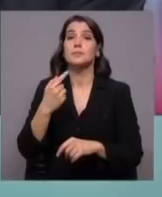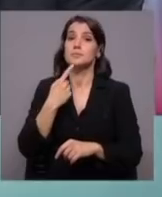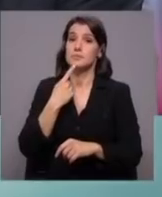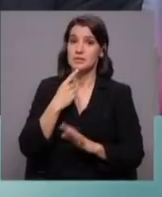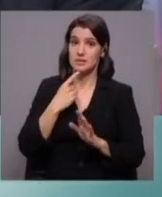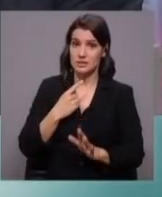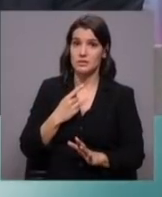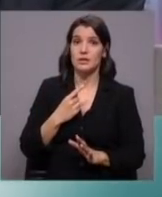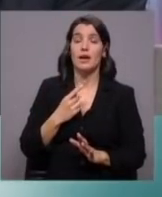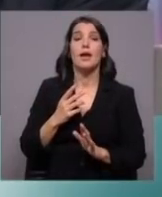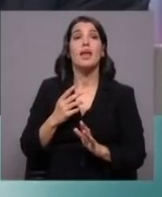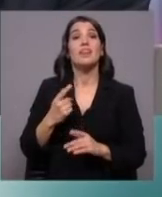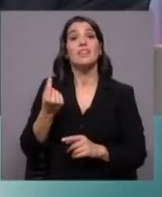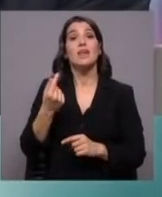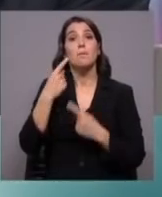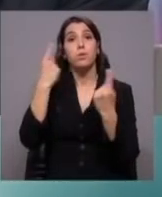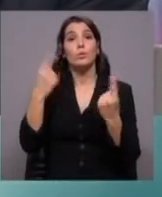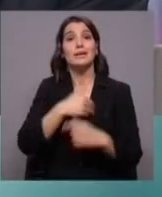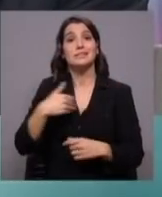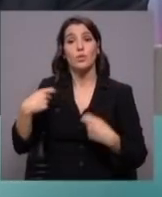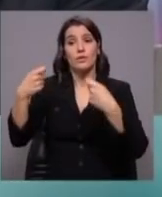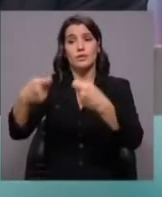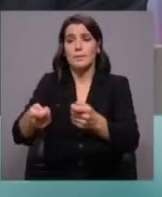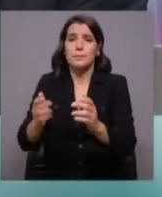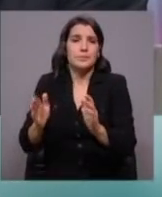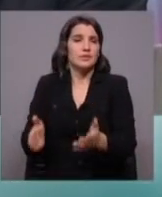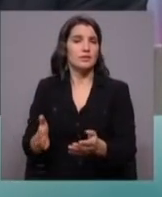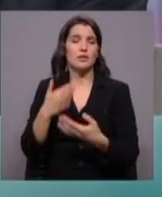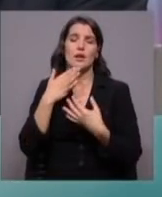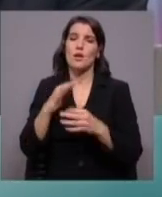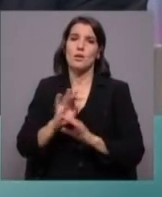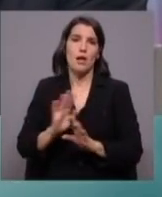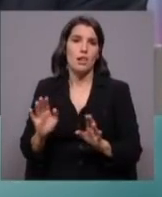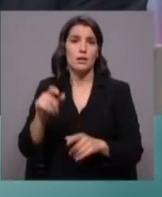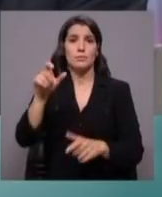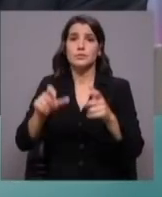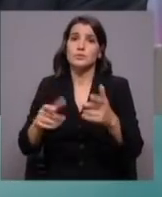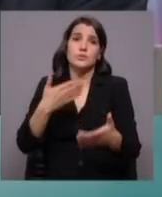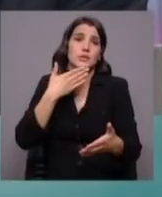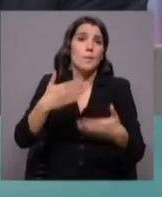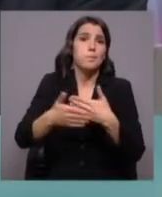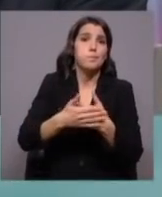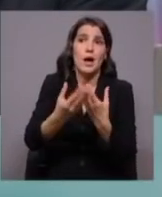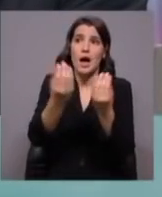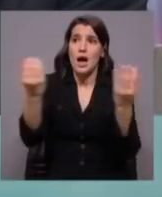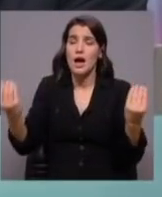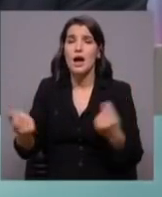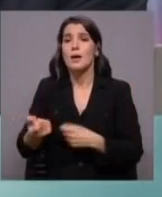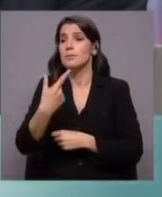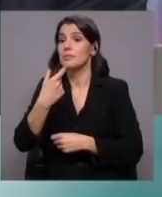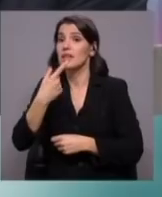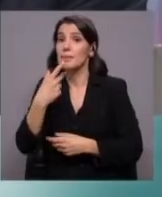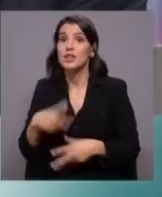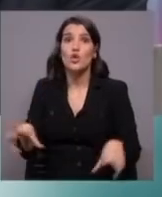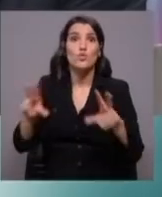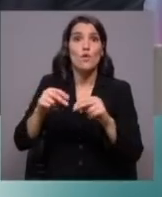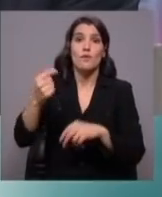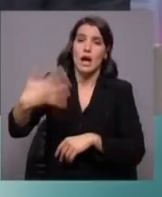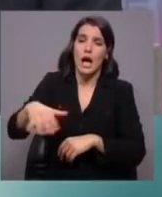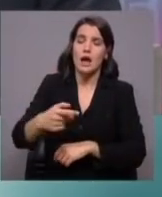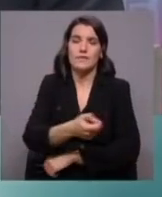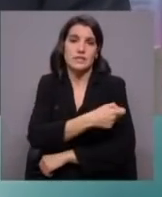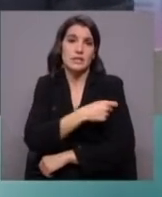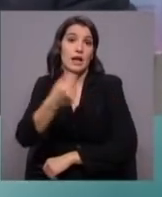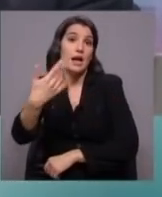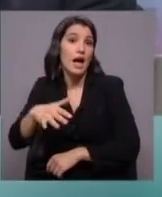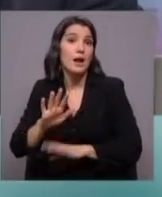mais dinheiro público na saúde e é natural que assim seja. Temos uma população envelhecida, medicamentos inovadores são caros, vacinas são caras,